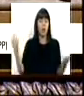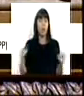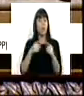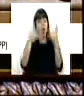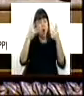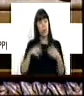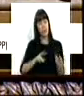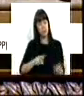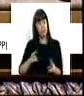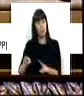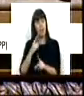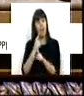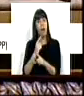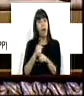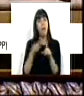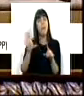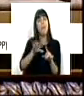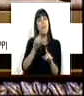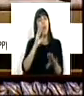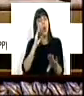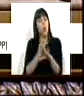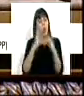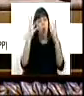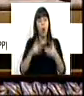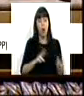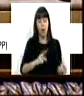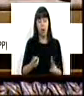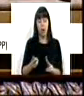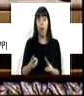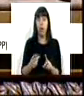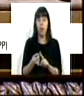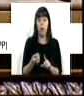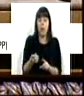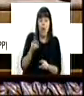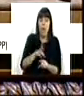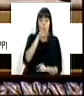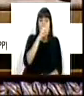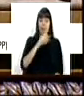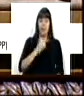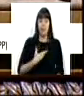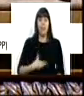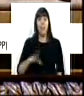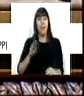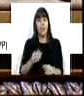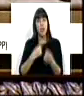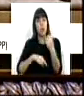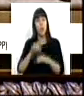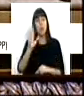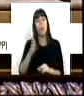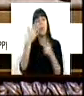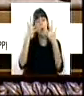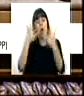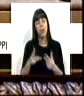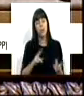esse orçamento retificativo era mais o último orçamento retificativo do anterior governo PSD-CDS do que o primeiro